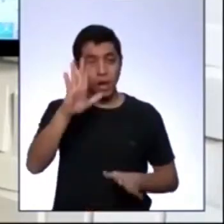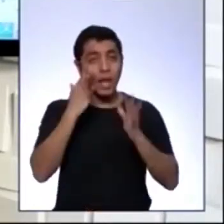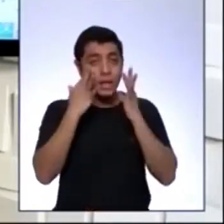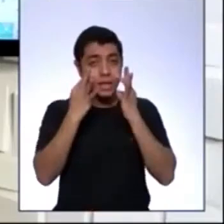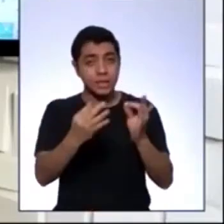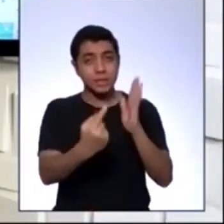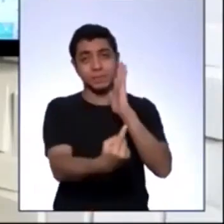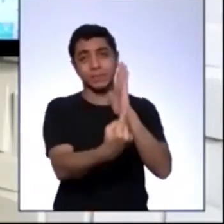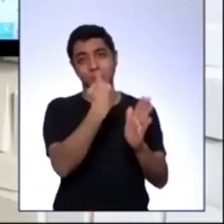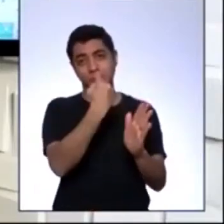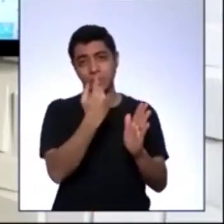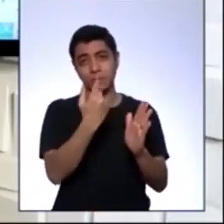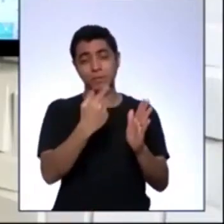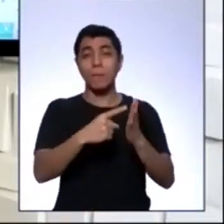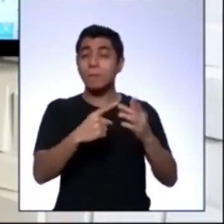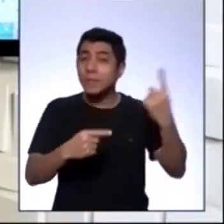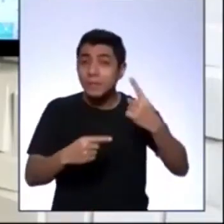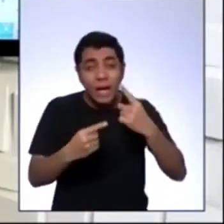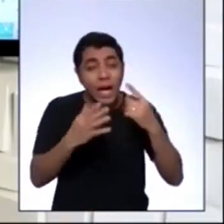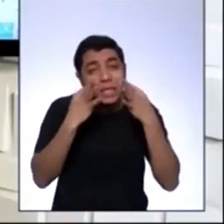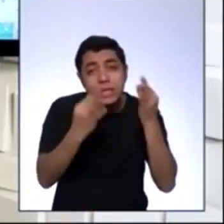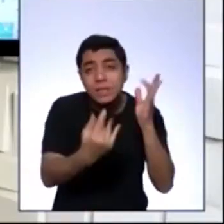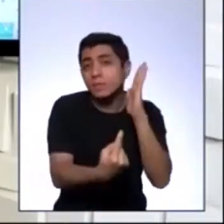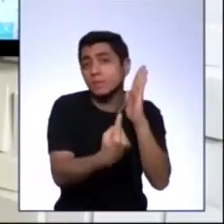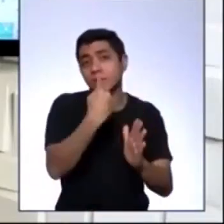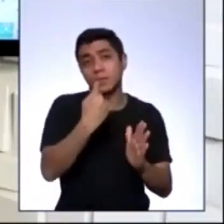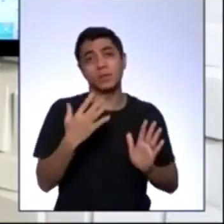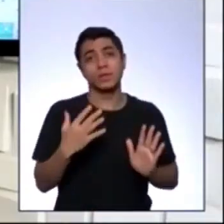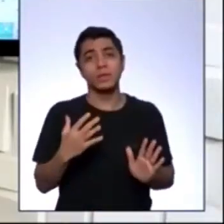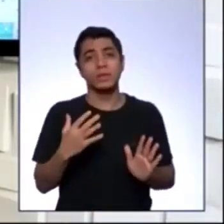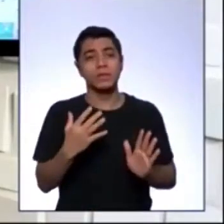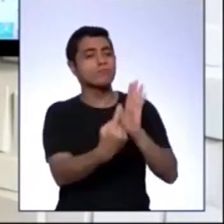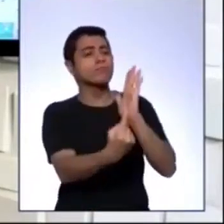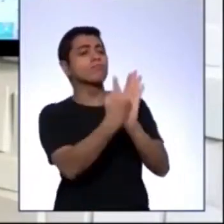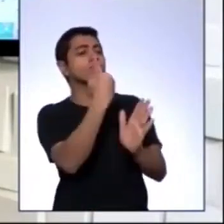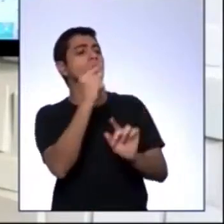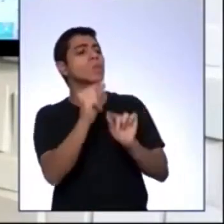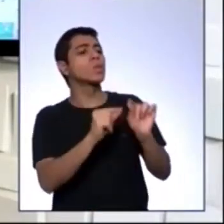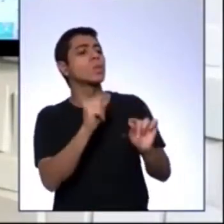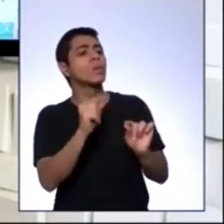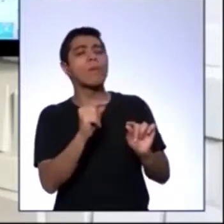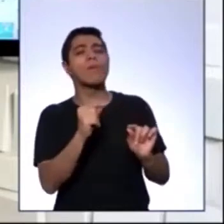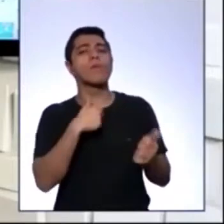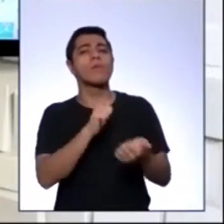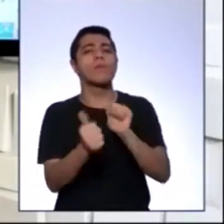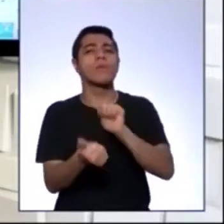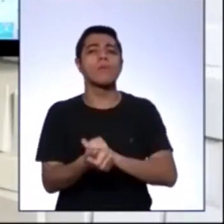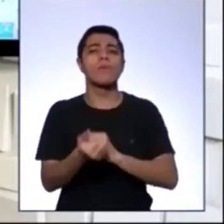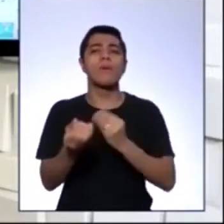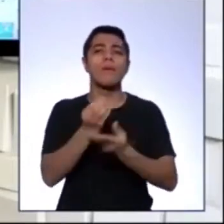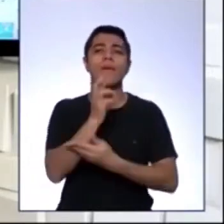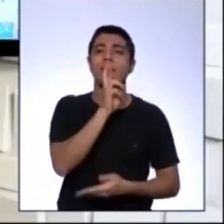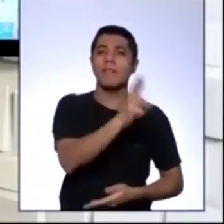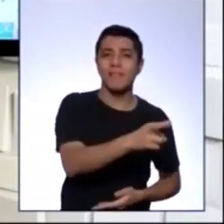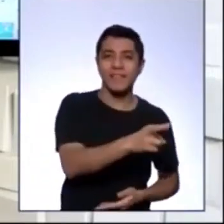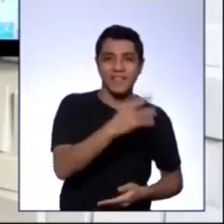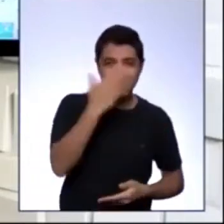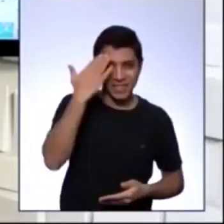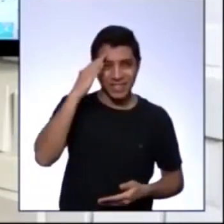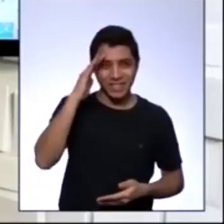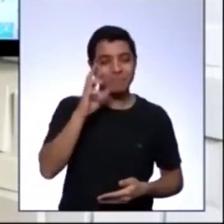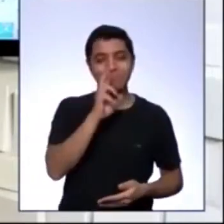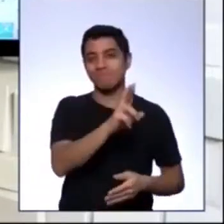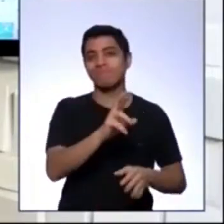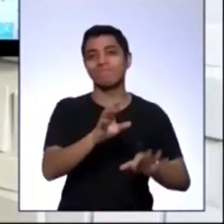você vai esquematizar um roteiro né para procurar as informações necessárias que irão te ajudar para resolver